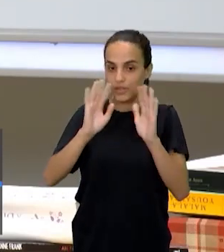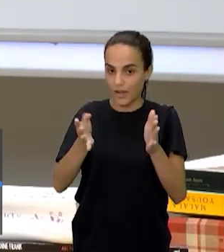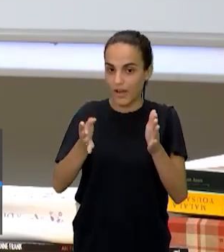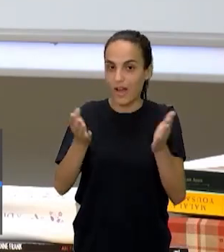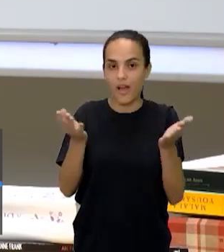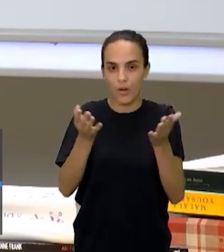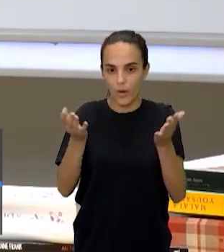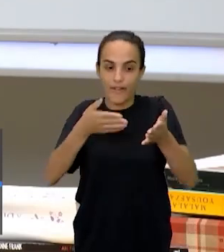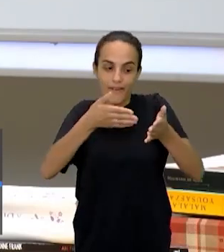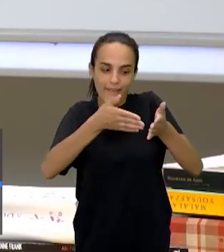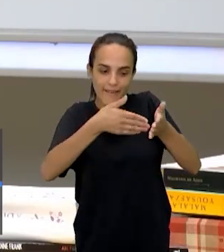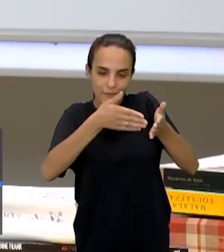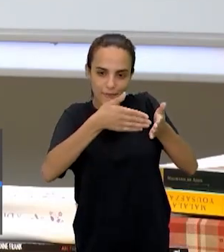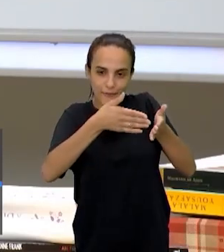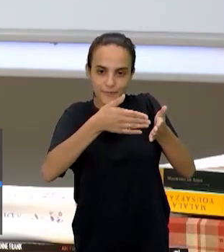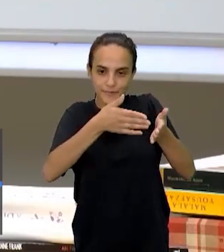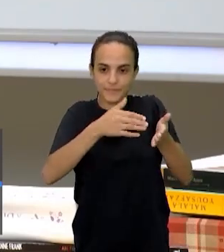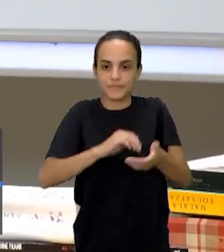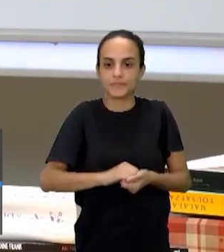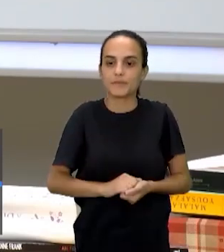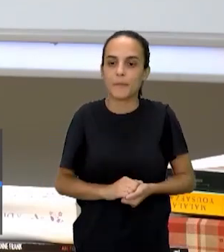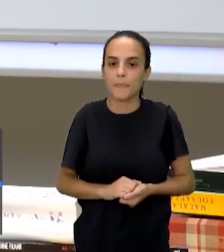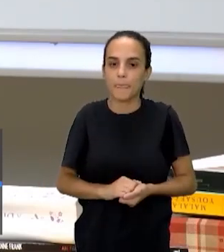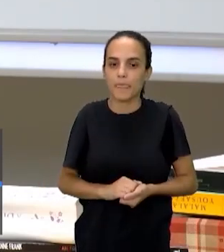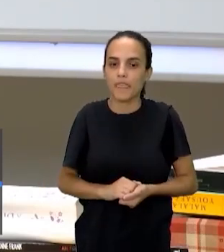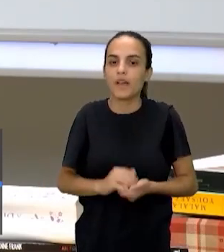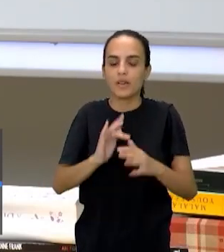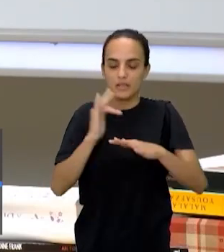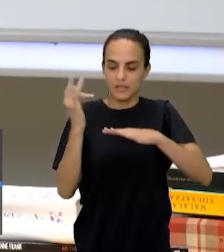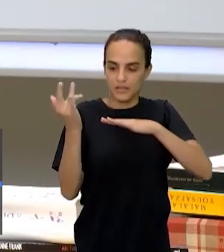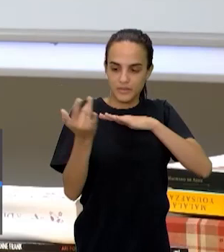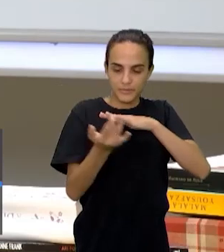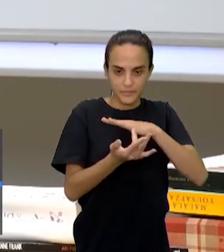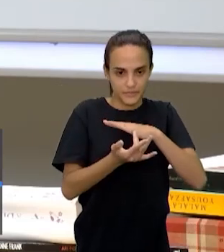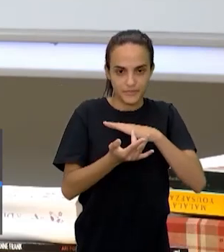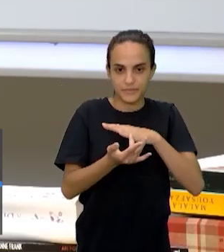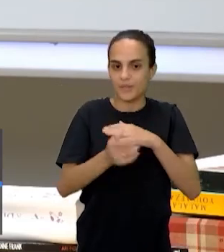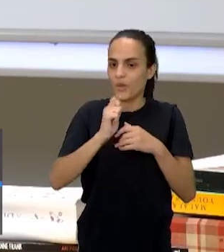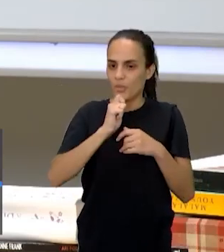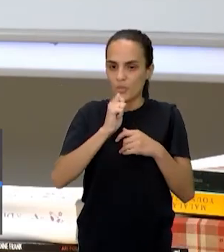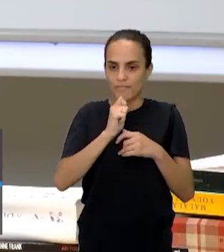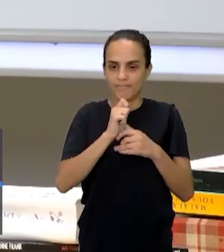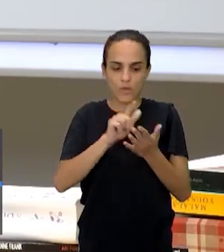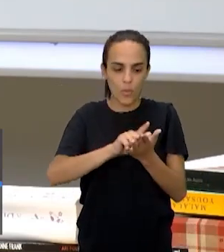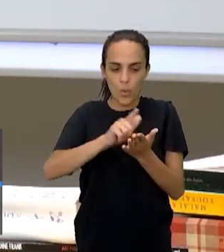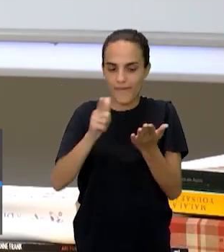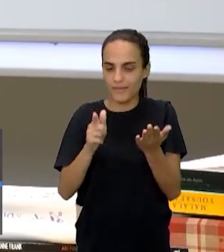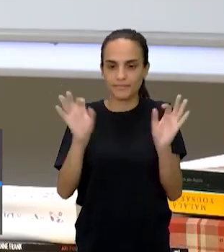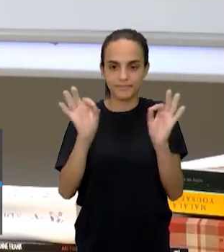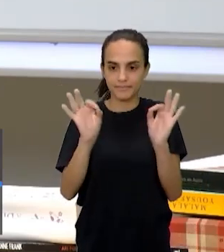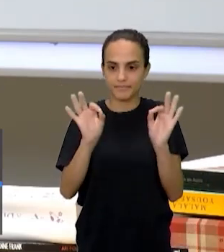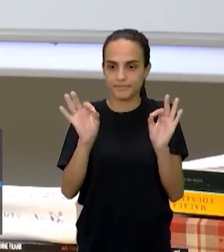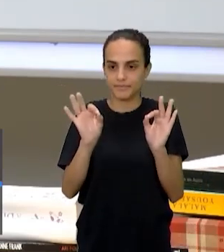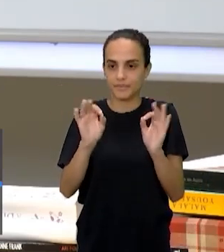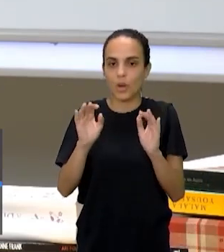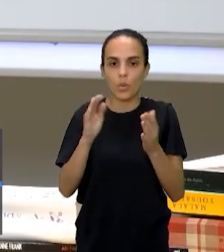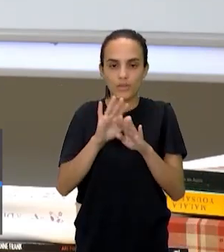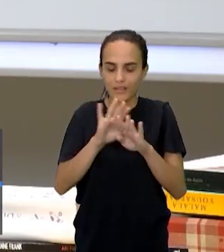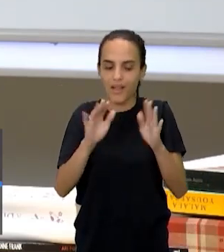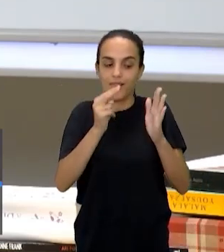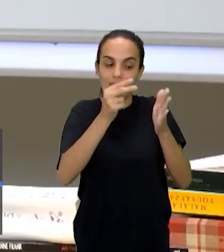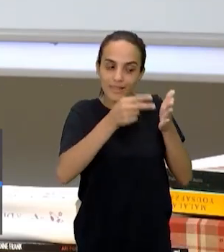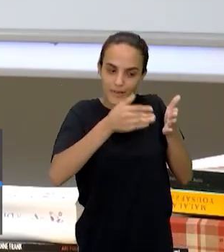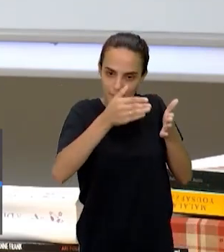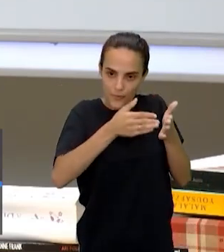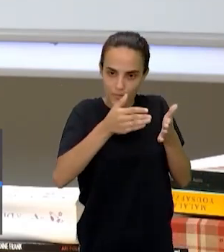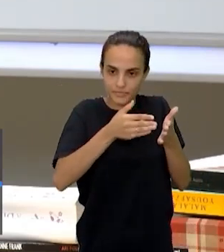para o livro, né? Então, a gente está falando de rede social, nem de jornal, a gente está falando de livro, né? Leitura